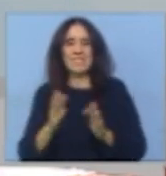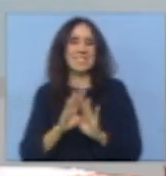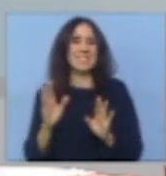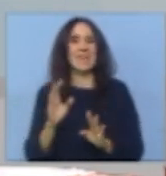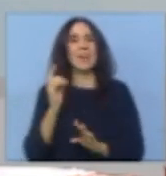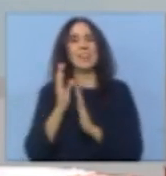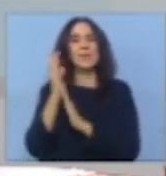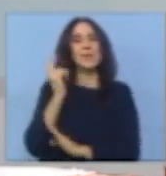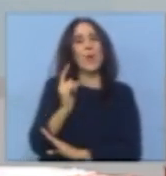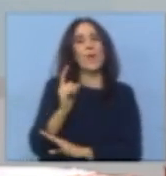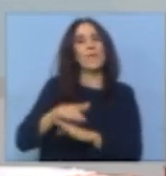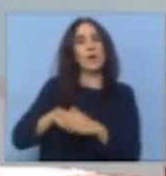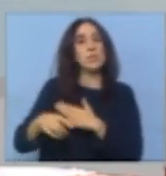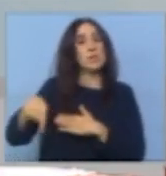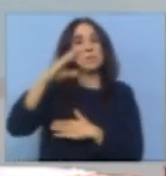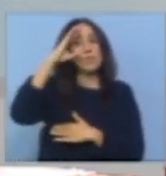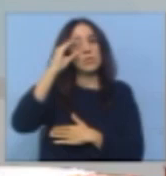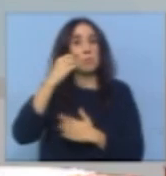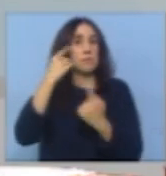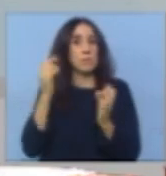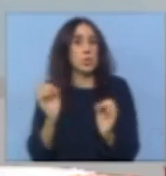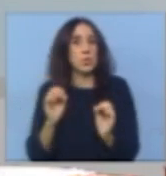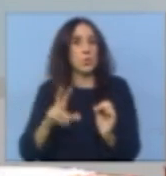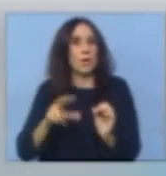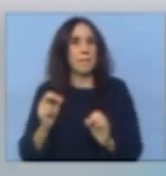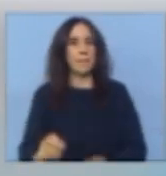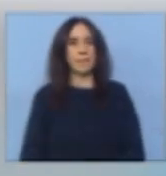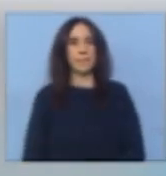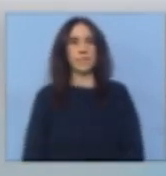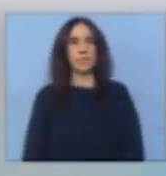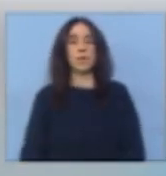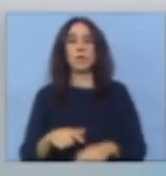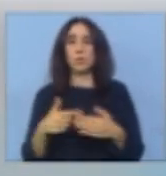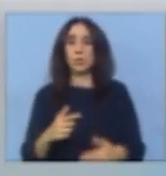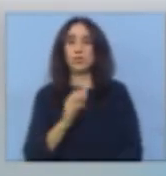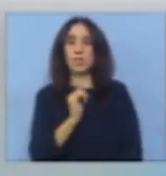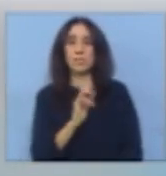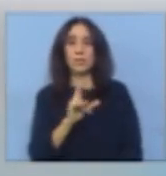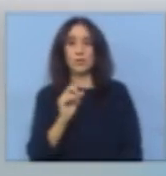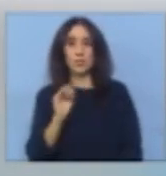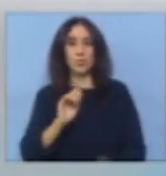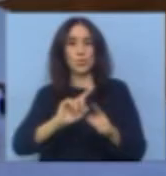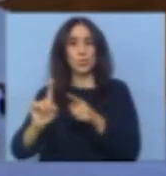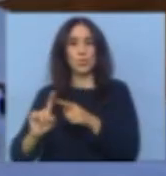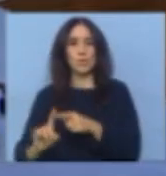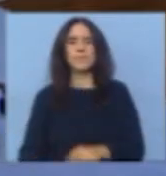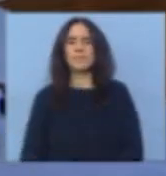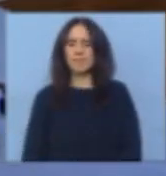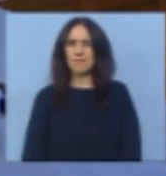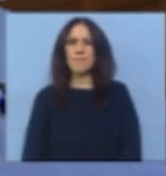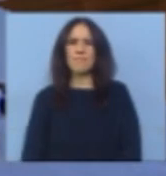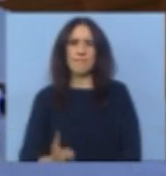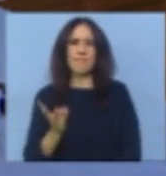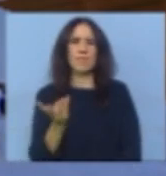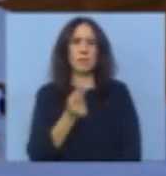instrumento de Deus mesmo sem o saber. E sem, se calhar, nunca o afirmar. E hoje há ciros diversos, não é? Muitos.